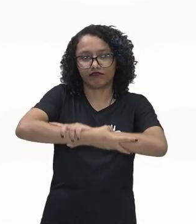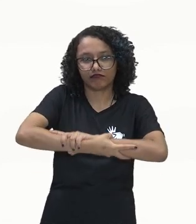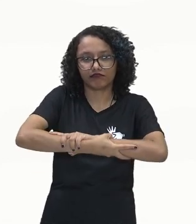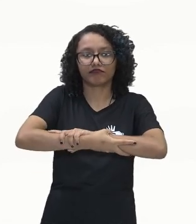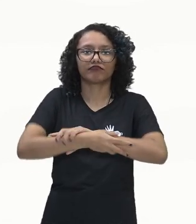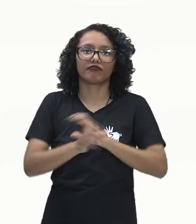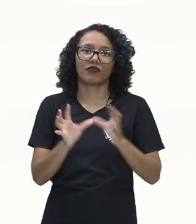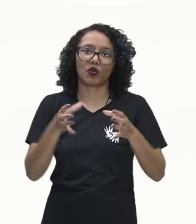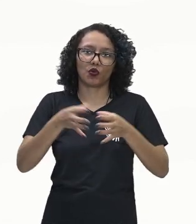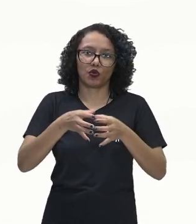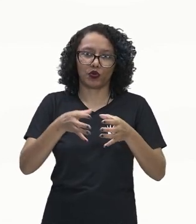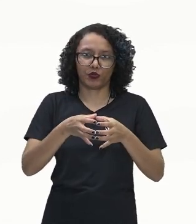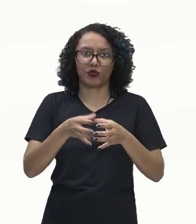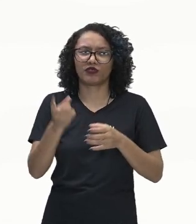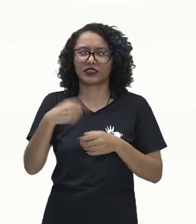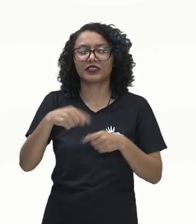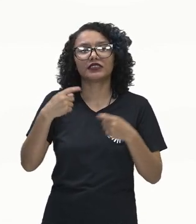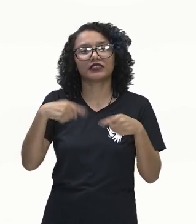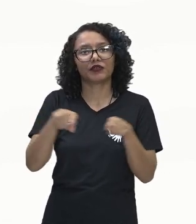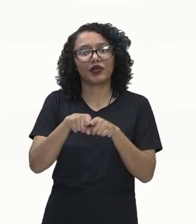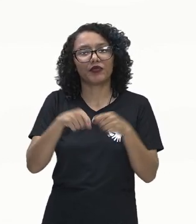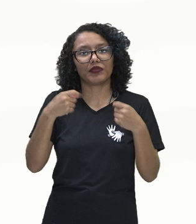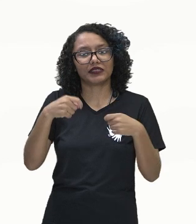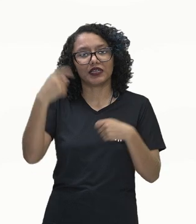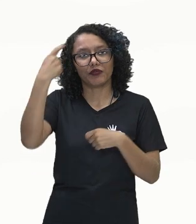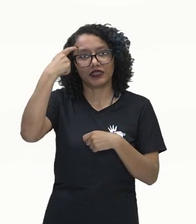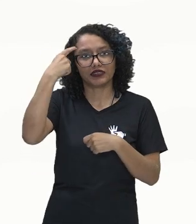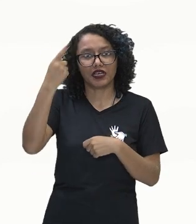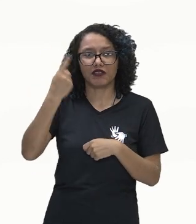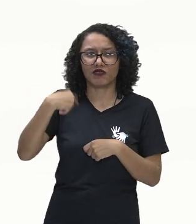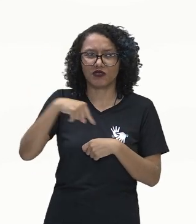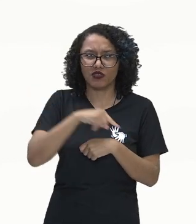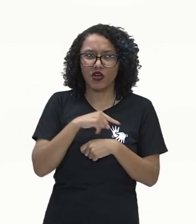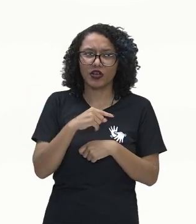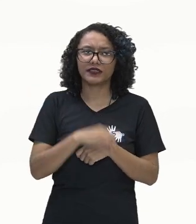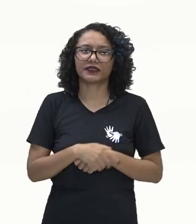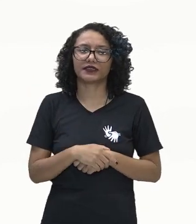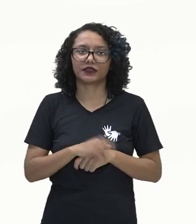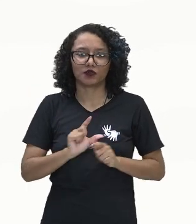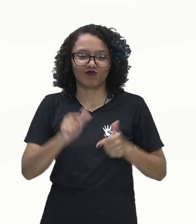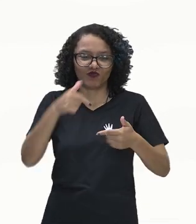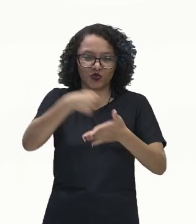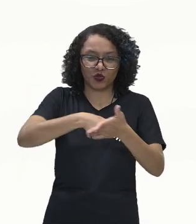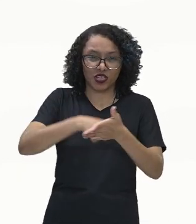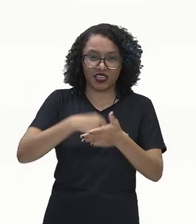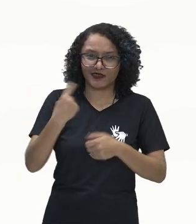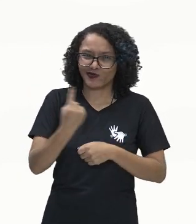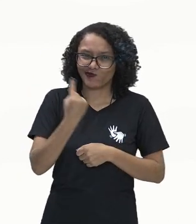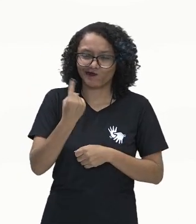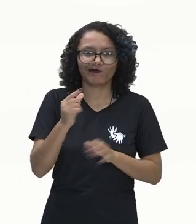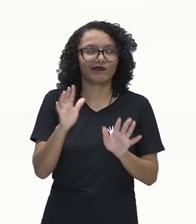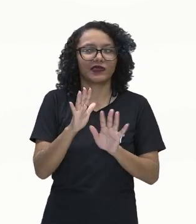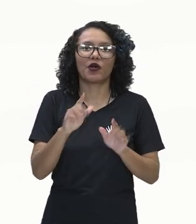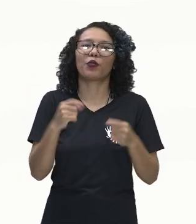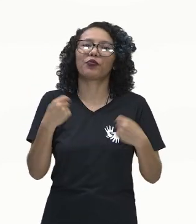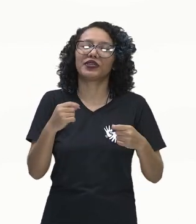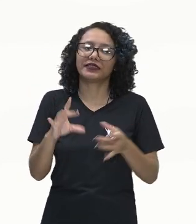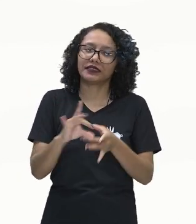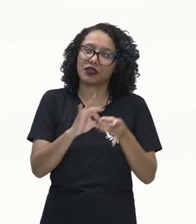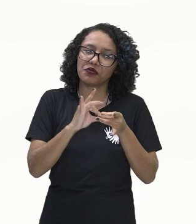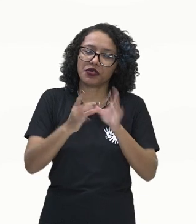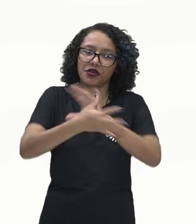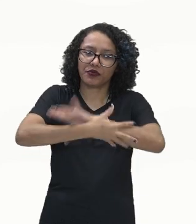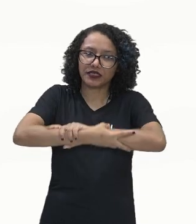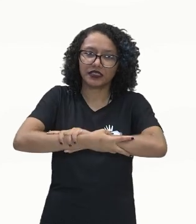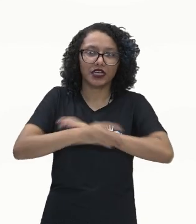pensar que na nossa sociedade, a gente não faz quase nada sozinho. Então, a gente precisa ali da colaboração de todos, né, para